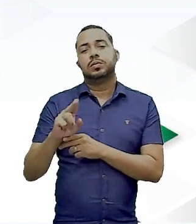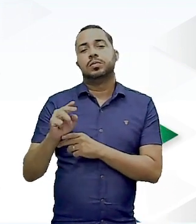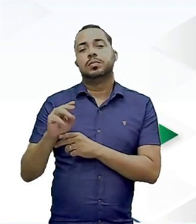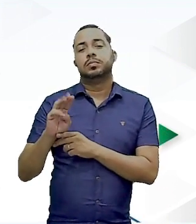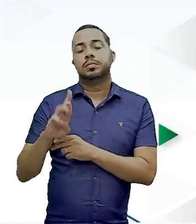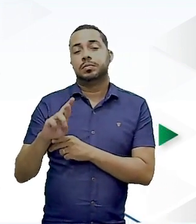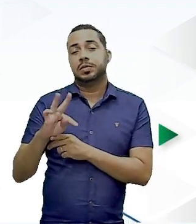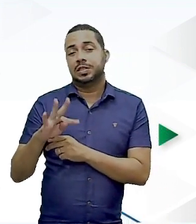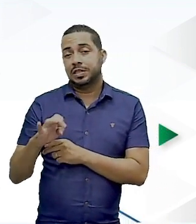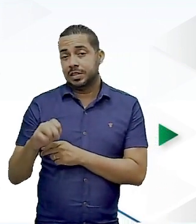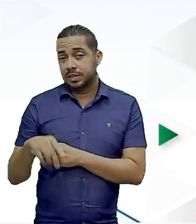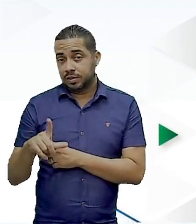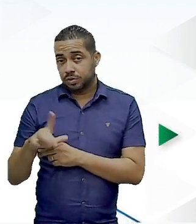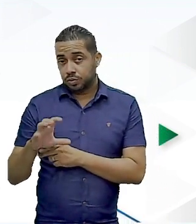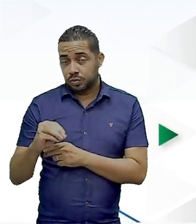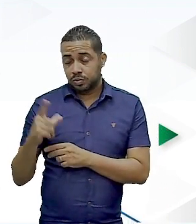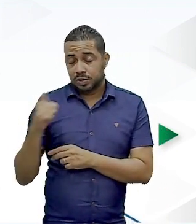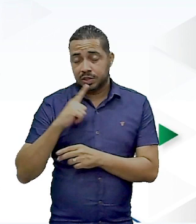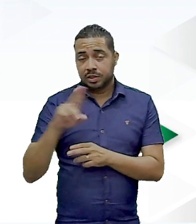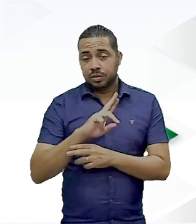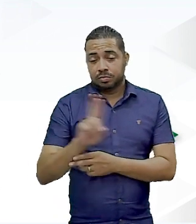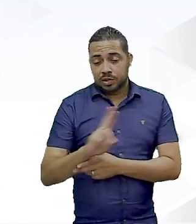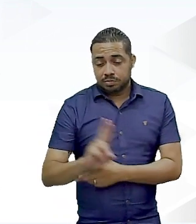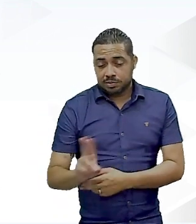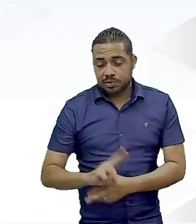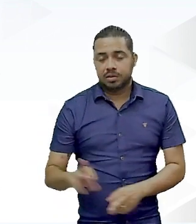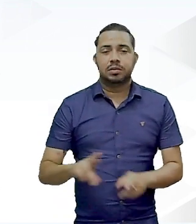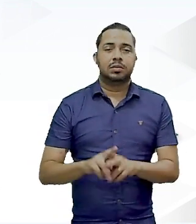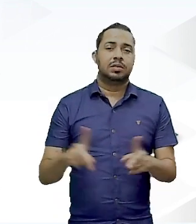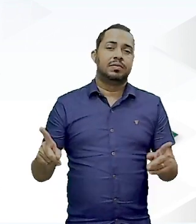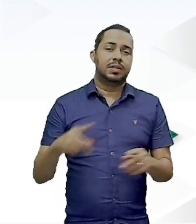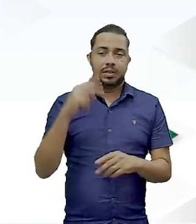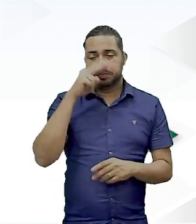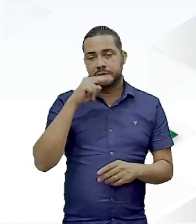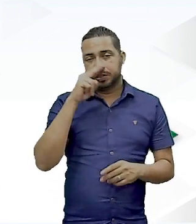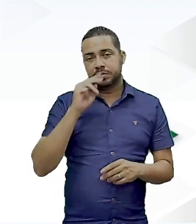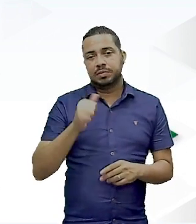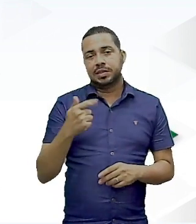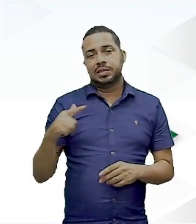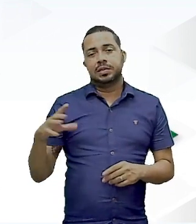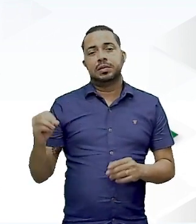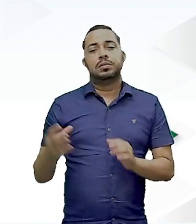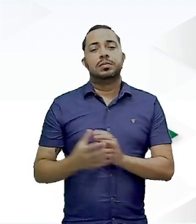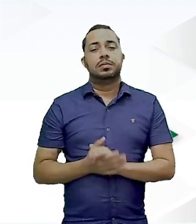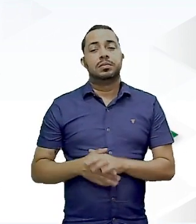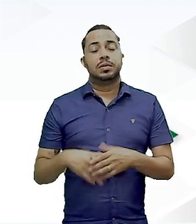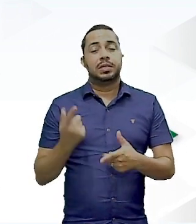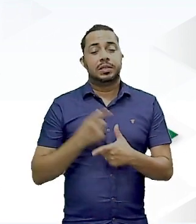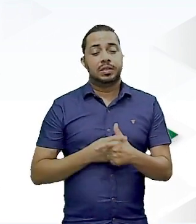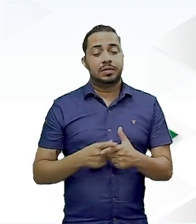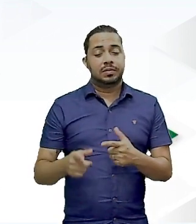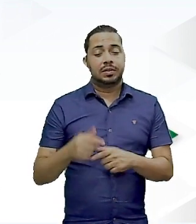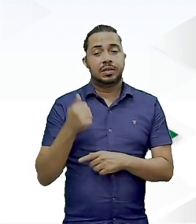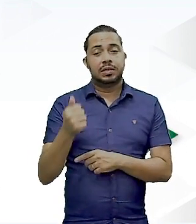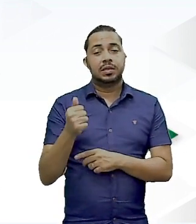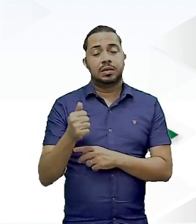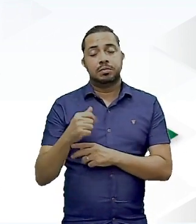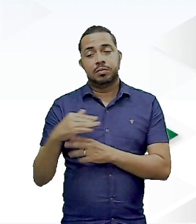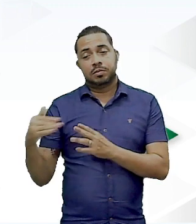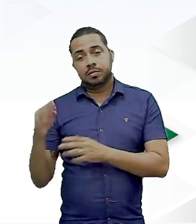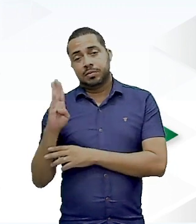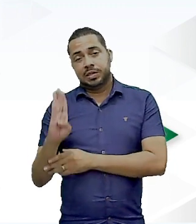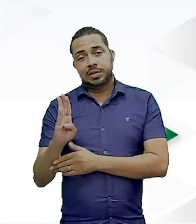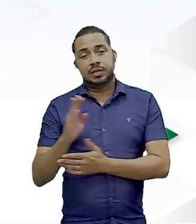Se liga aí que tem nomenclaturas diferentes para a mesma ação, a divisão de A por B,